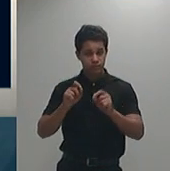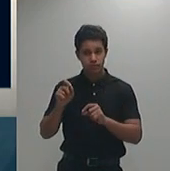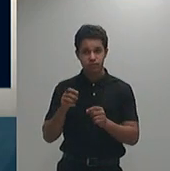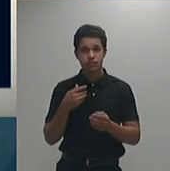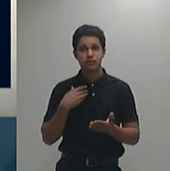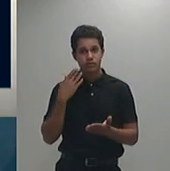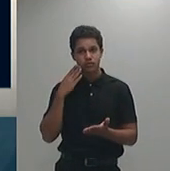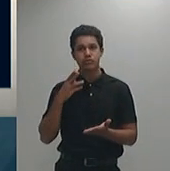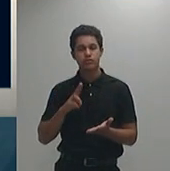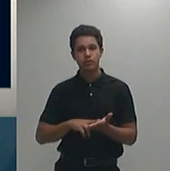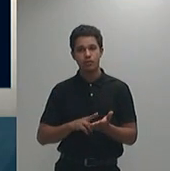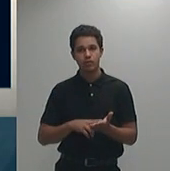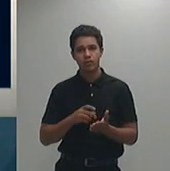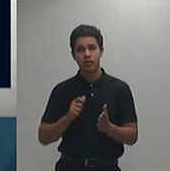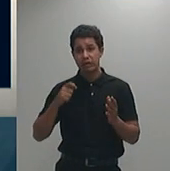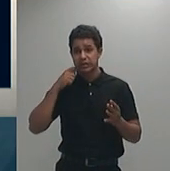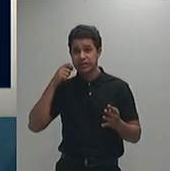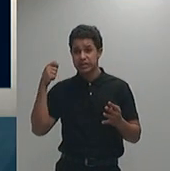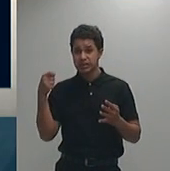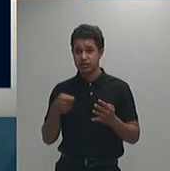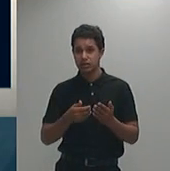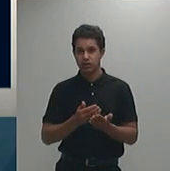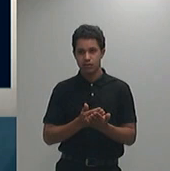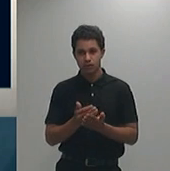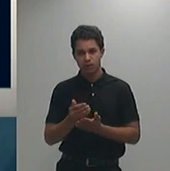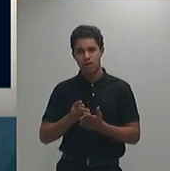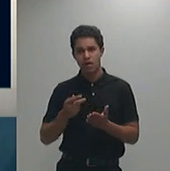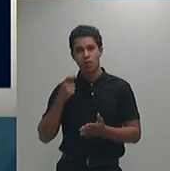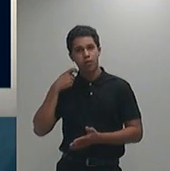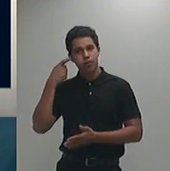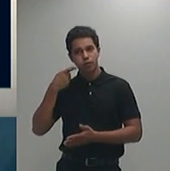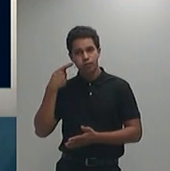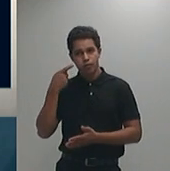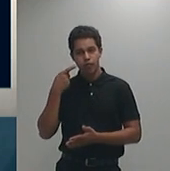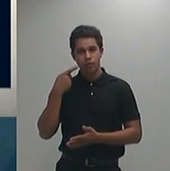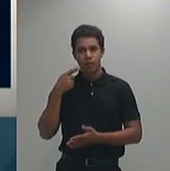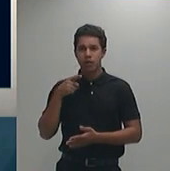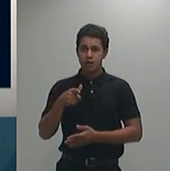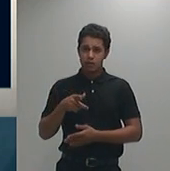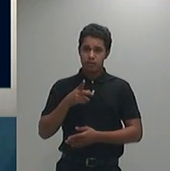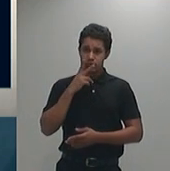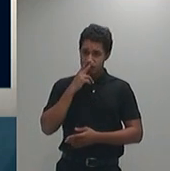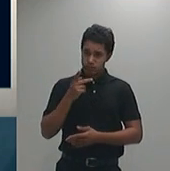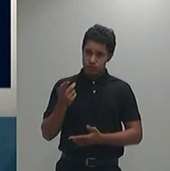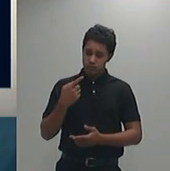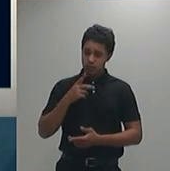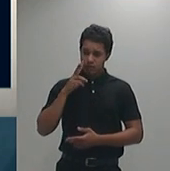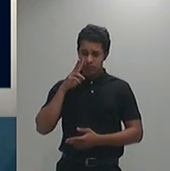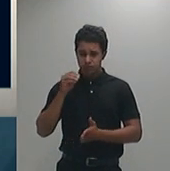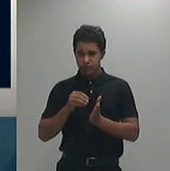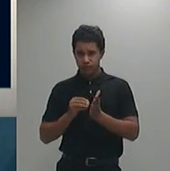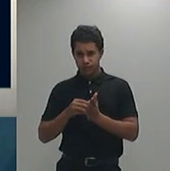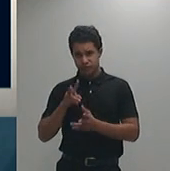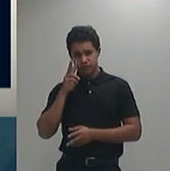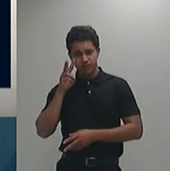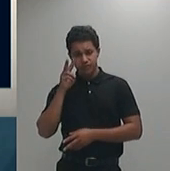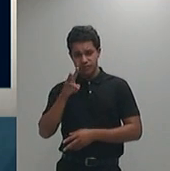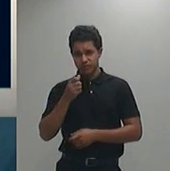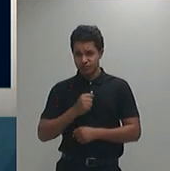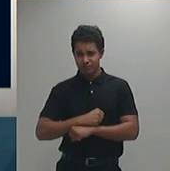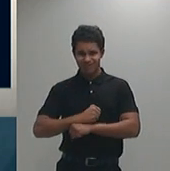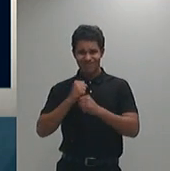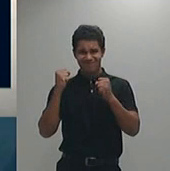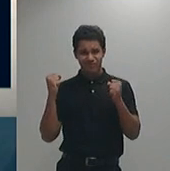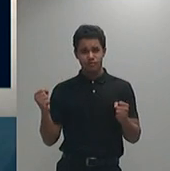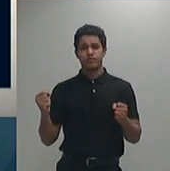de sentença foi iniciado pelo advogado salta aos olhos absoluta impossibilidade